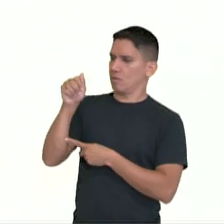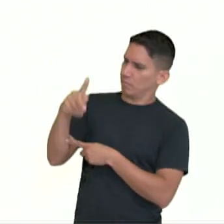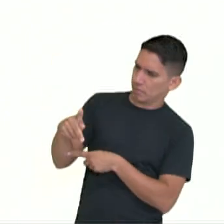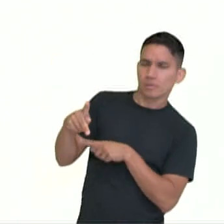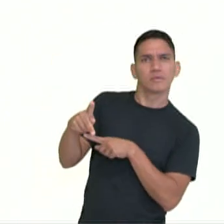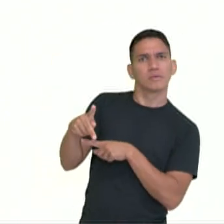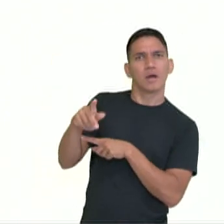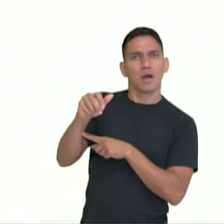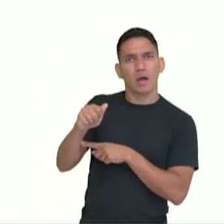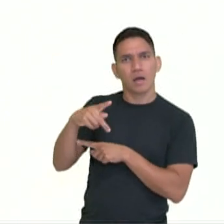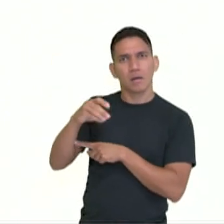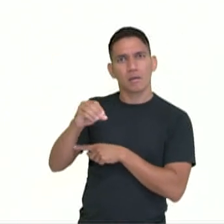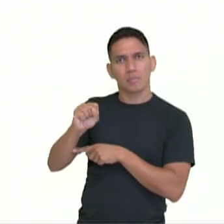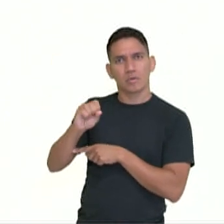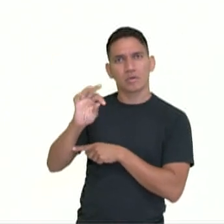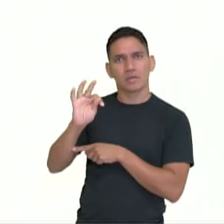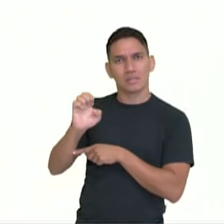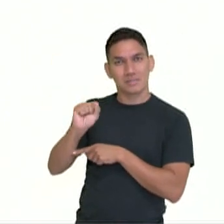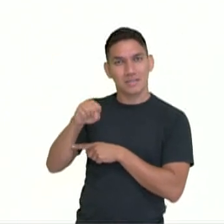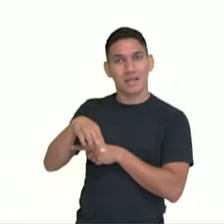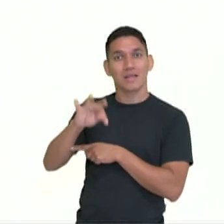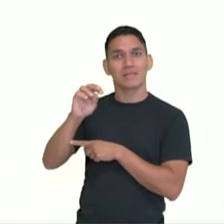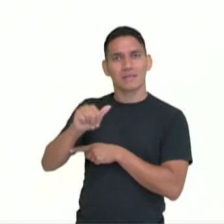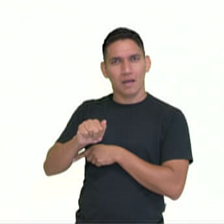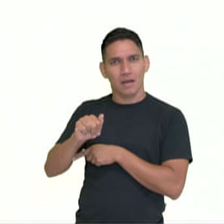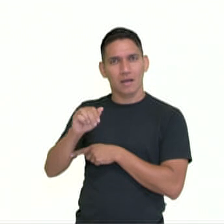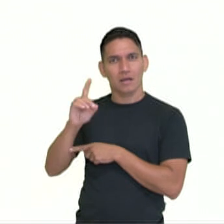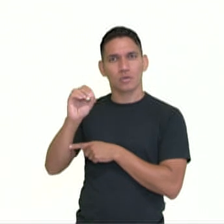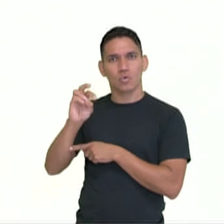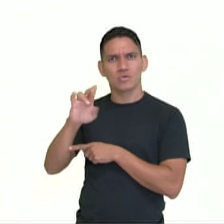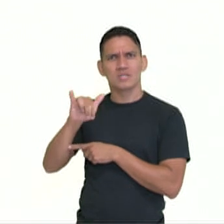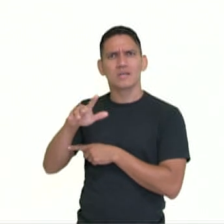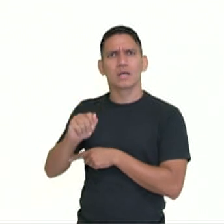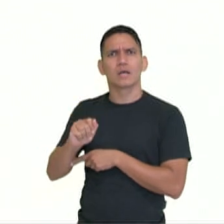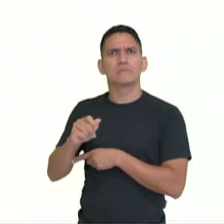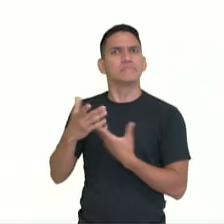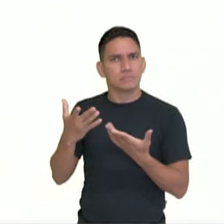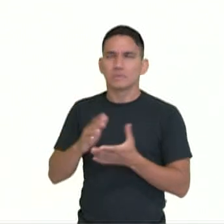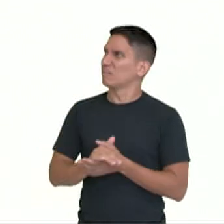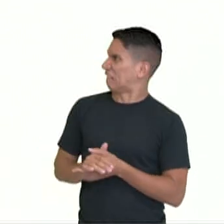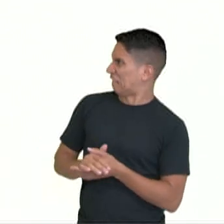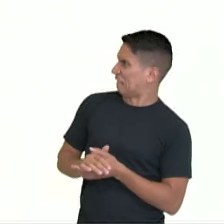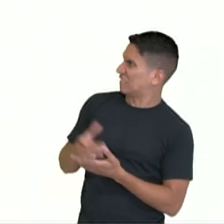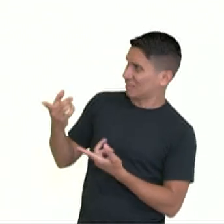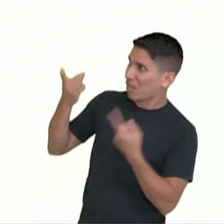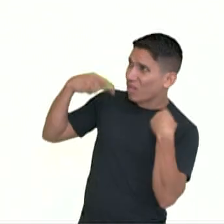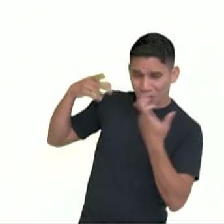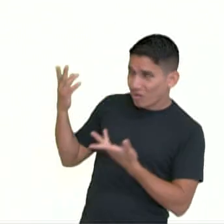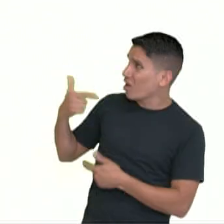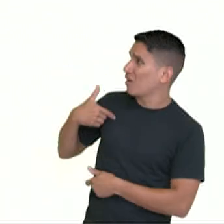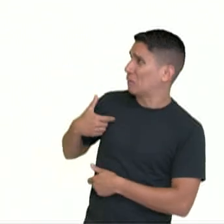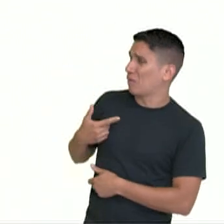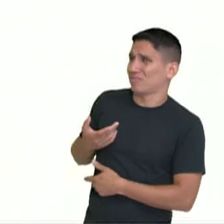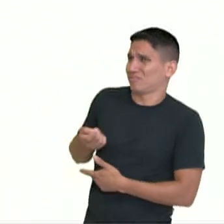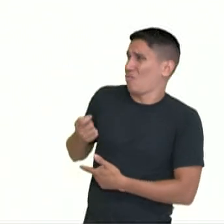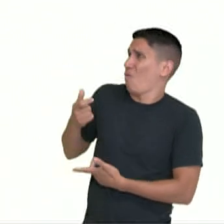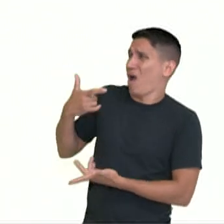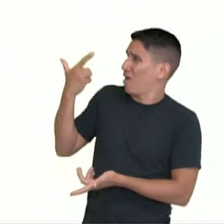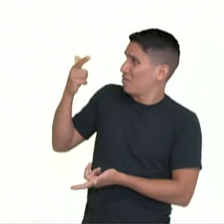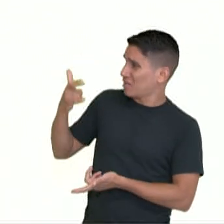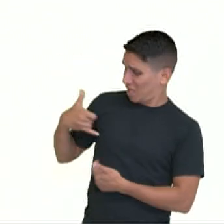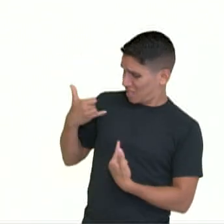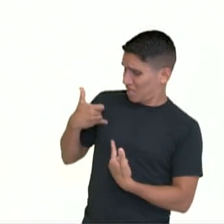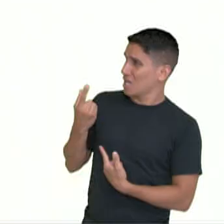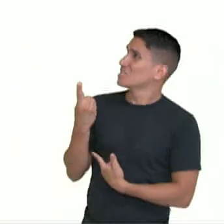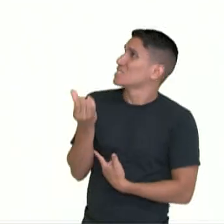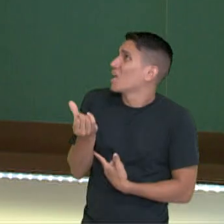aposentadoria? Assim, alguém vai dizer, professor, está louco, né? A aposentadoria, eu mal tenho 16, 17 anos, o que eu vou pensar na aposentadoria?